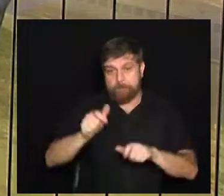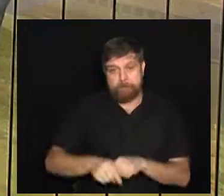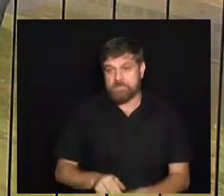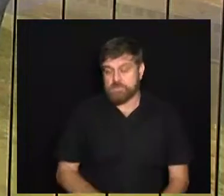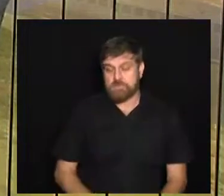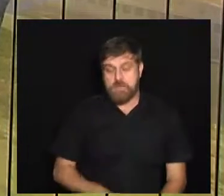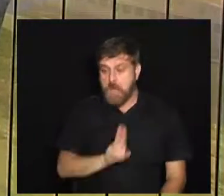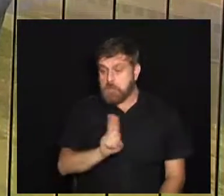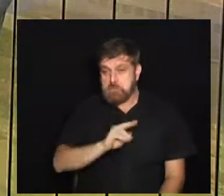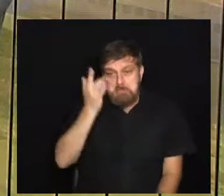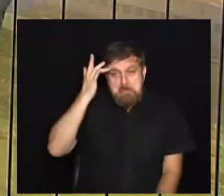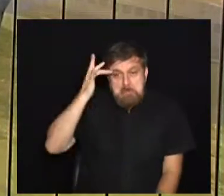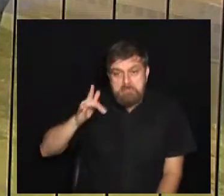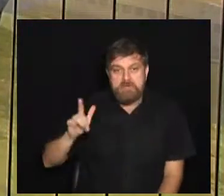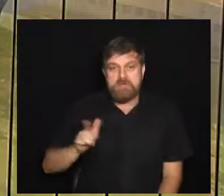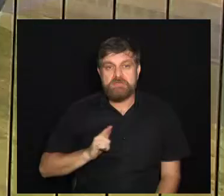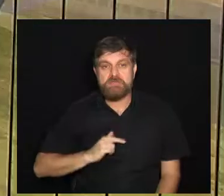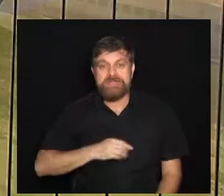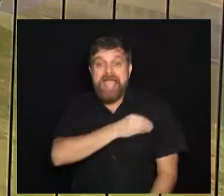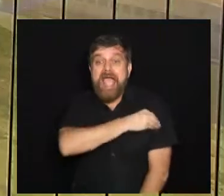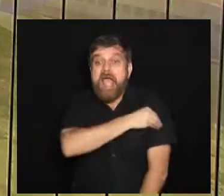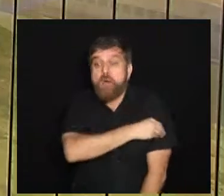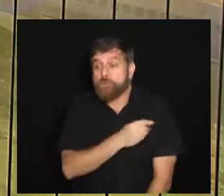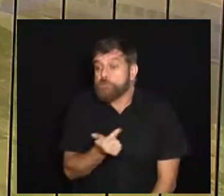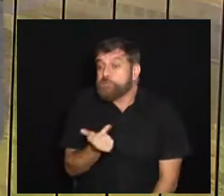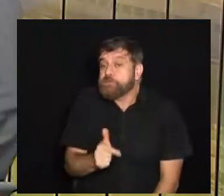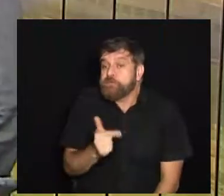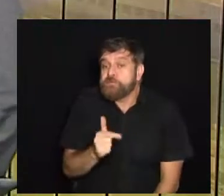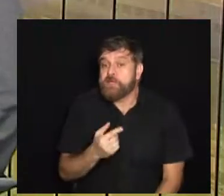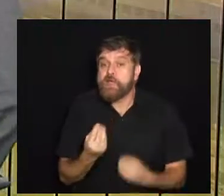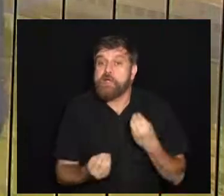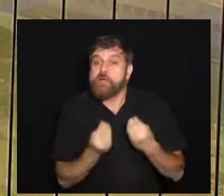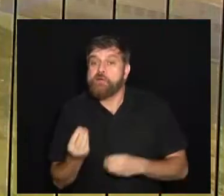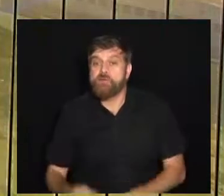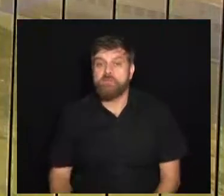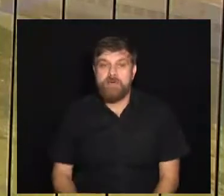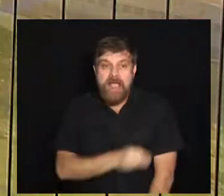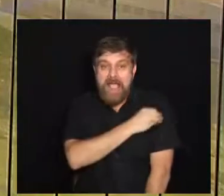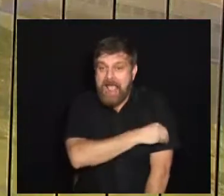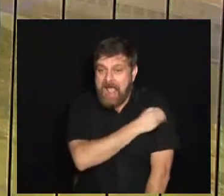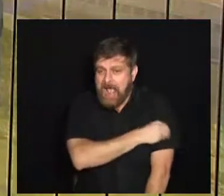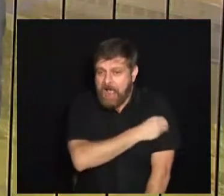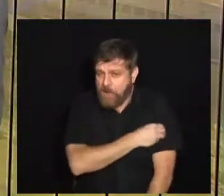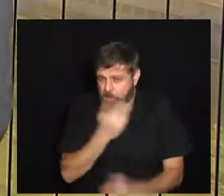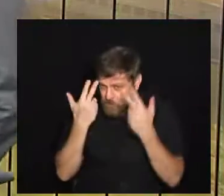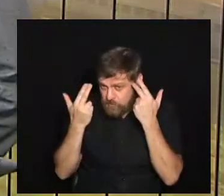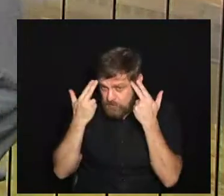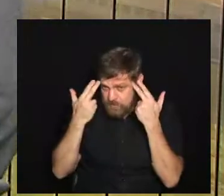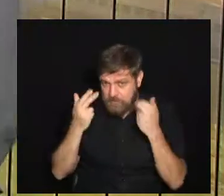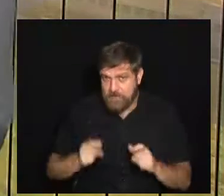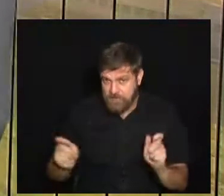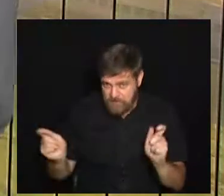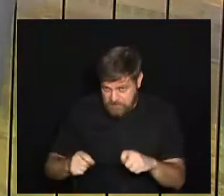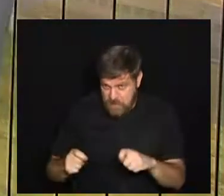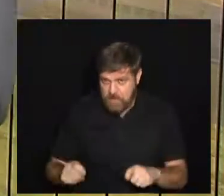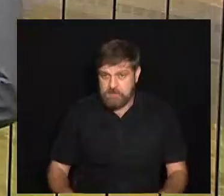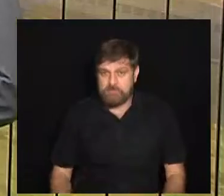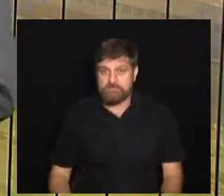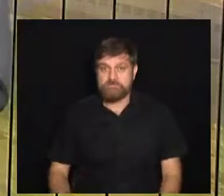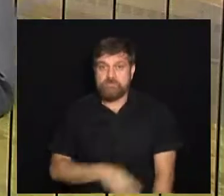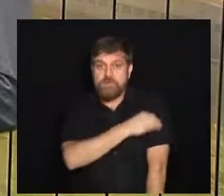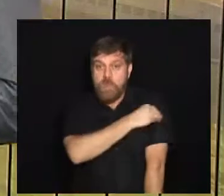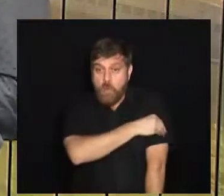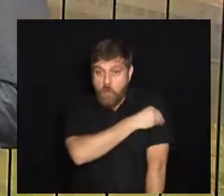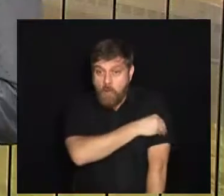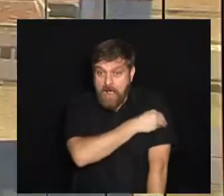identificou aqui não tenho álcool gel eu posso lavar com o álcool líquido resolve normal